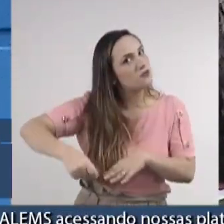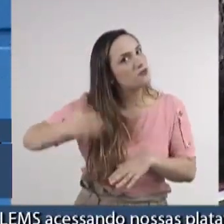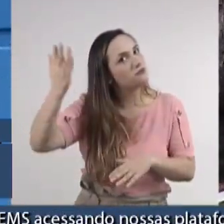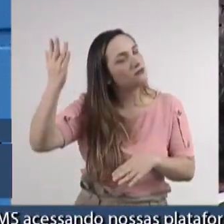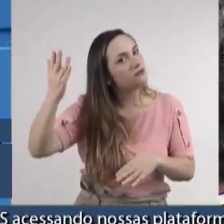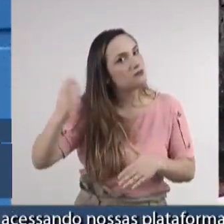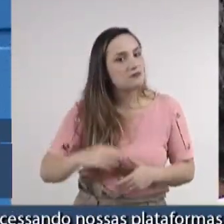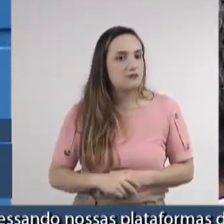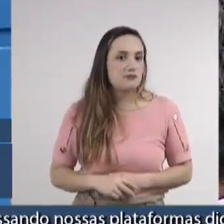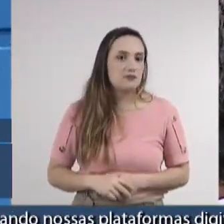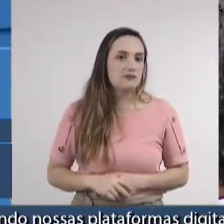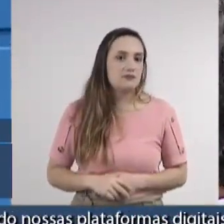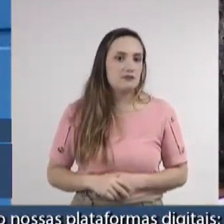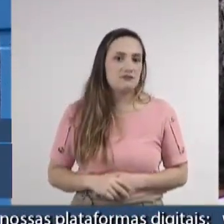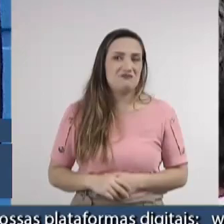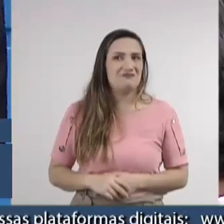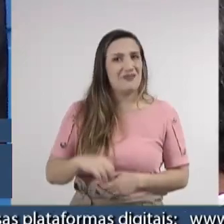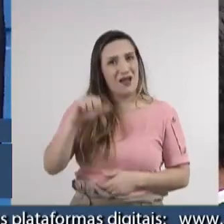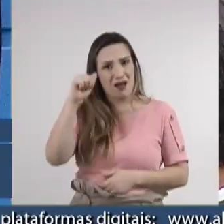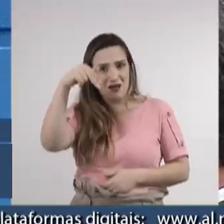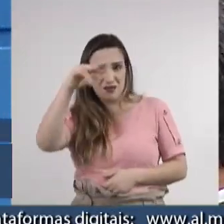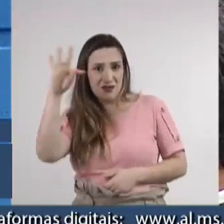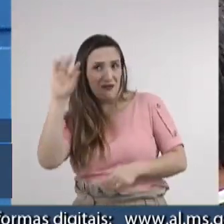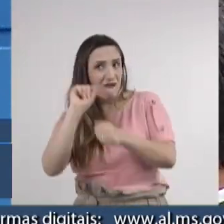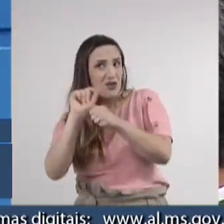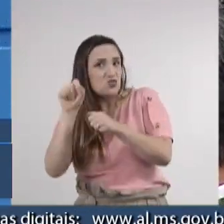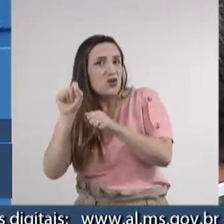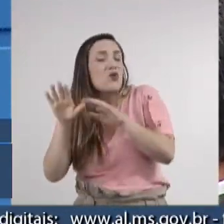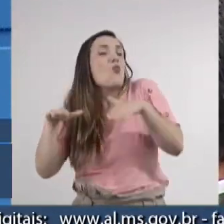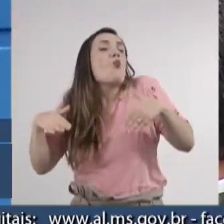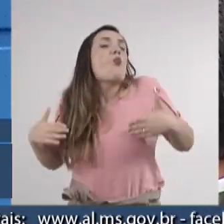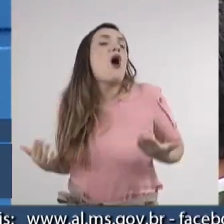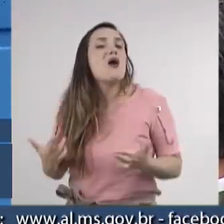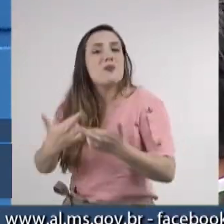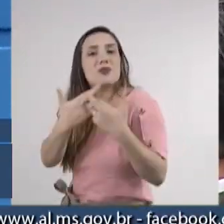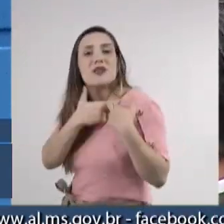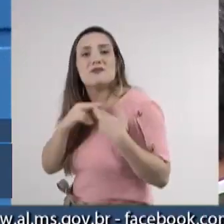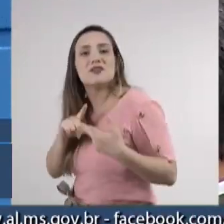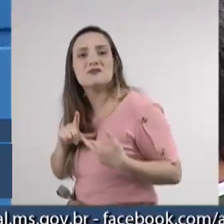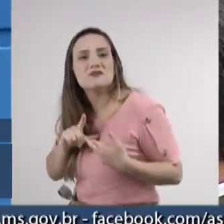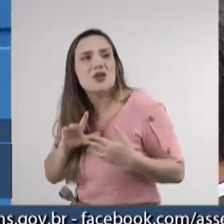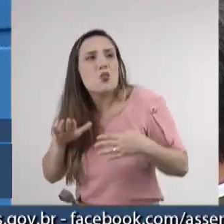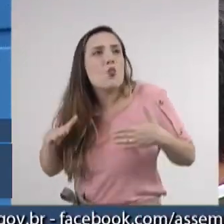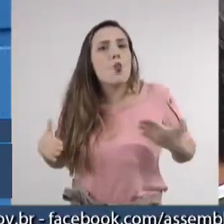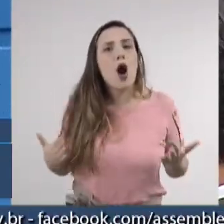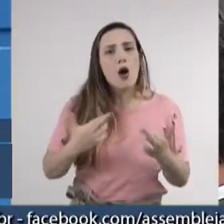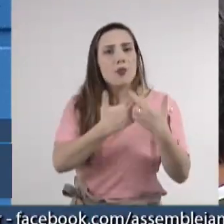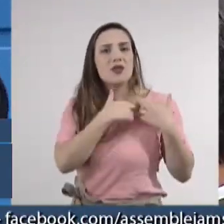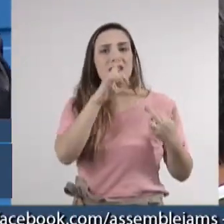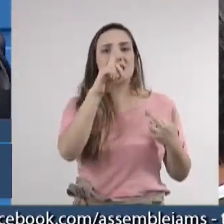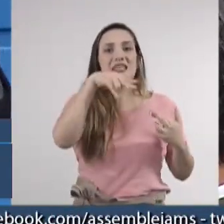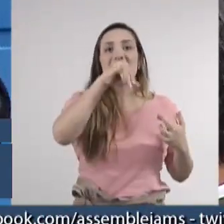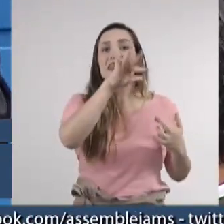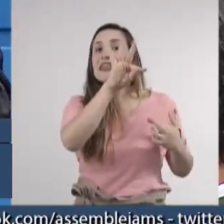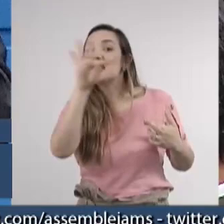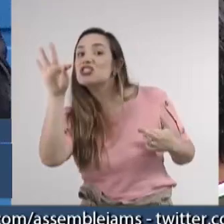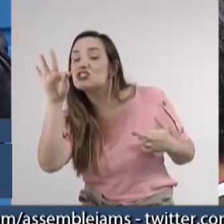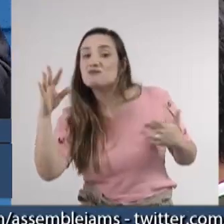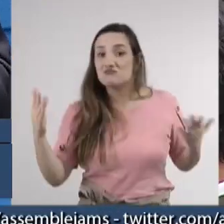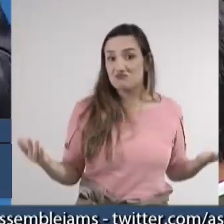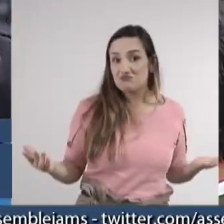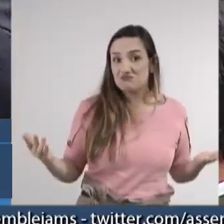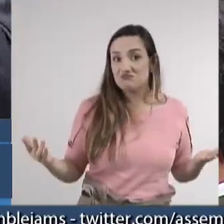Até onde entra a NTT? Até onde entra o DENIT? Até onde nós